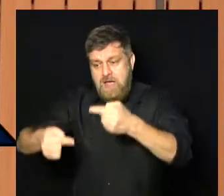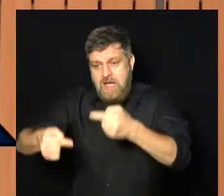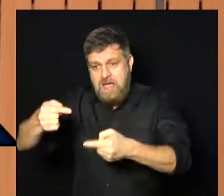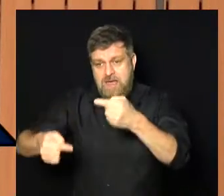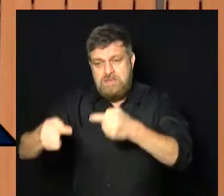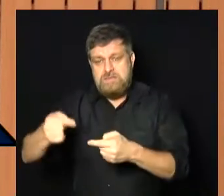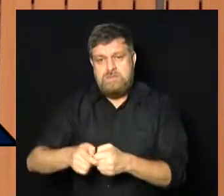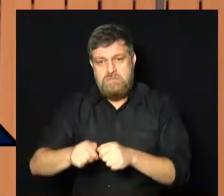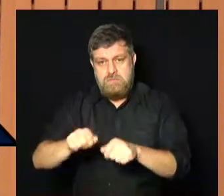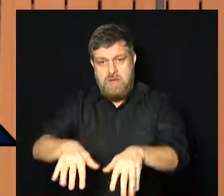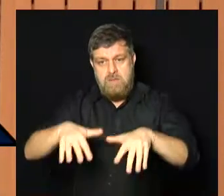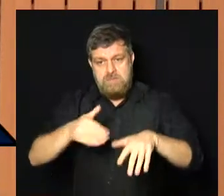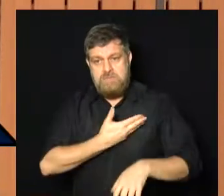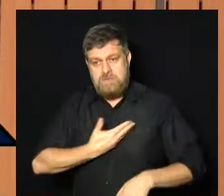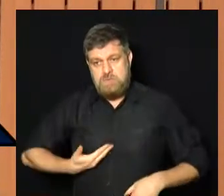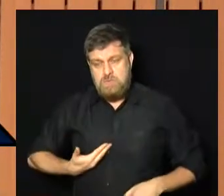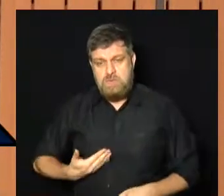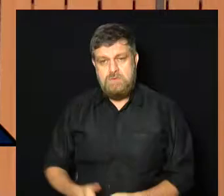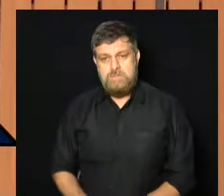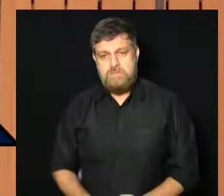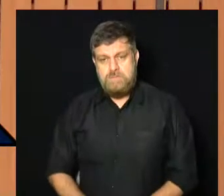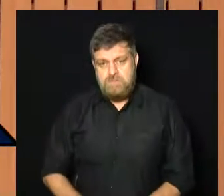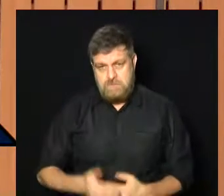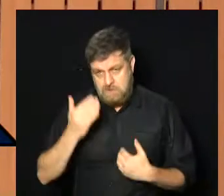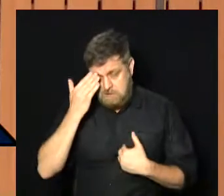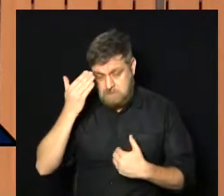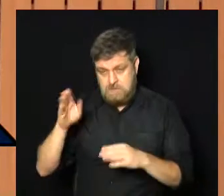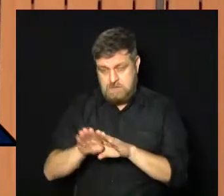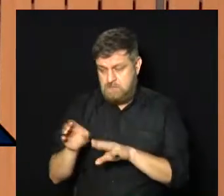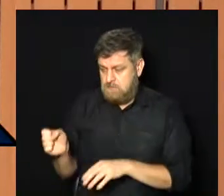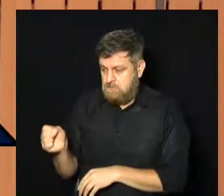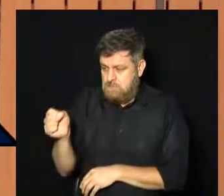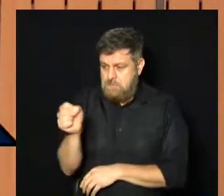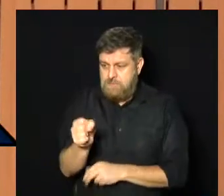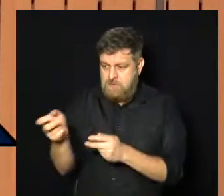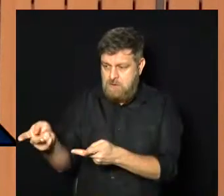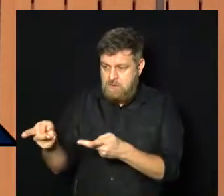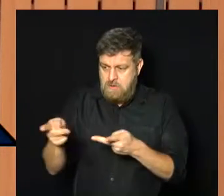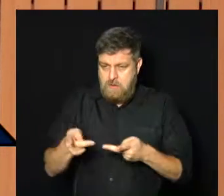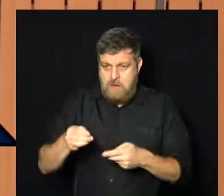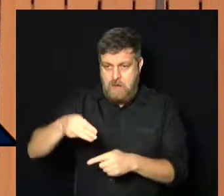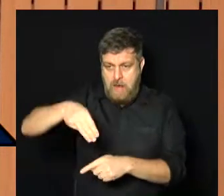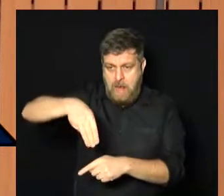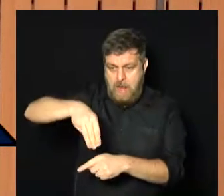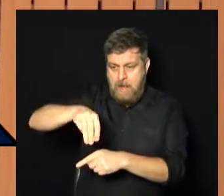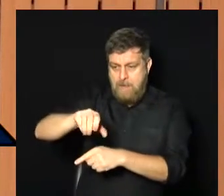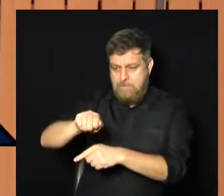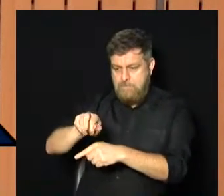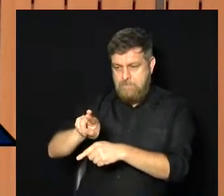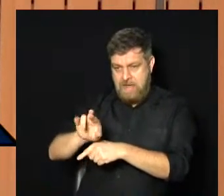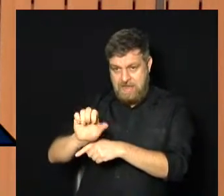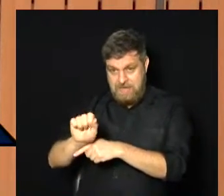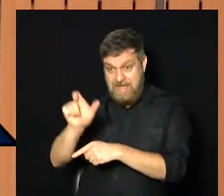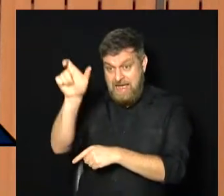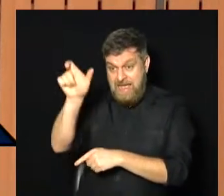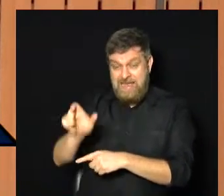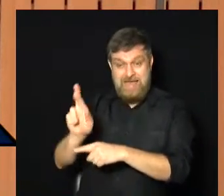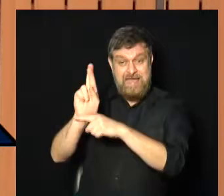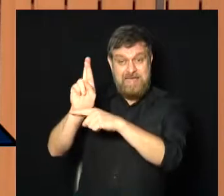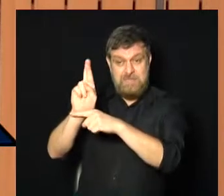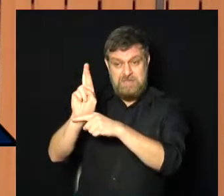público. Quero agradecer também a nossa convidada, a Maria Emília de Castro, que representa aqui a